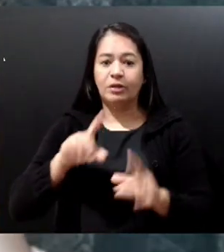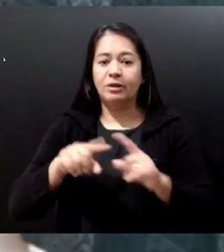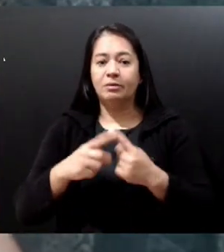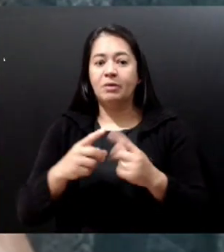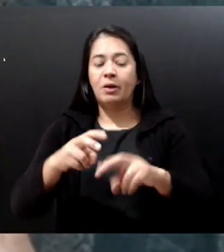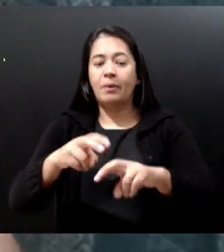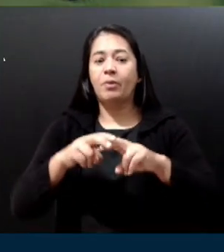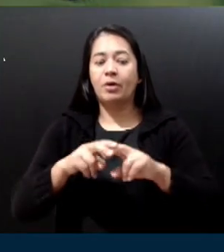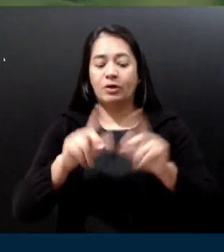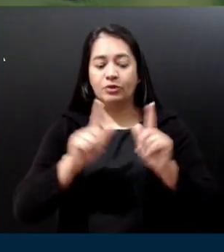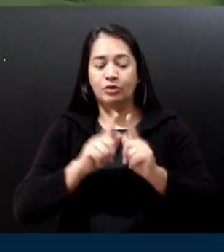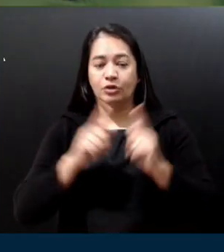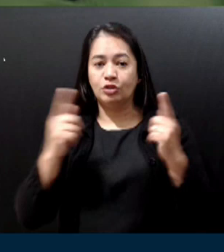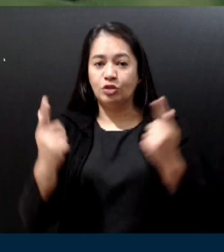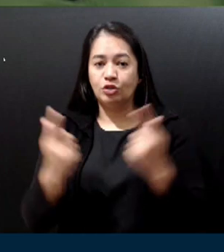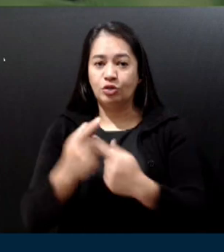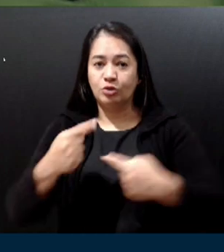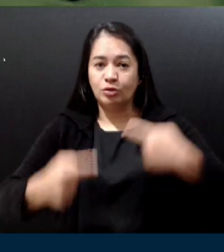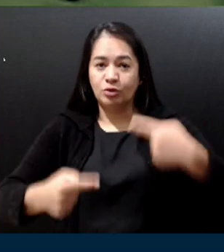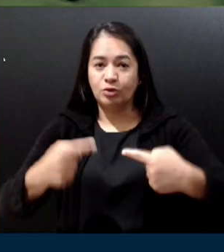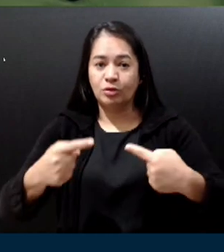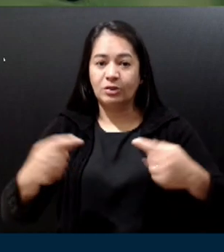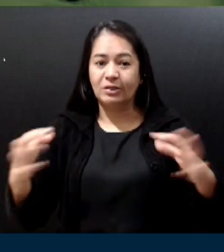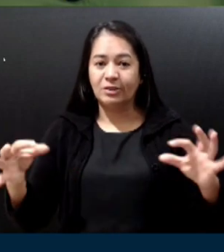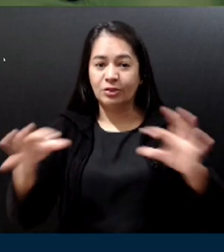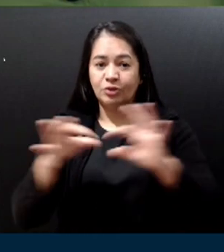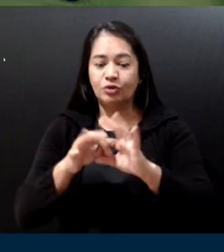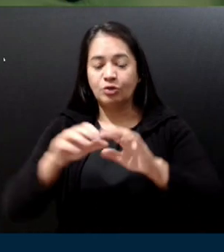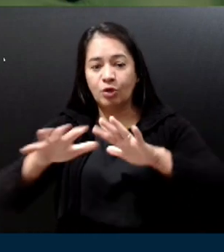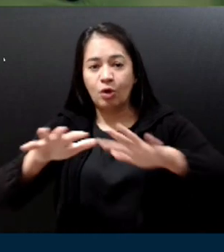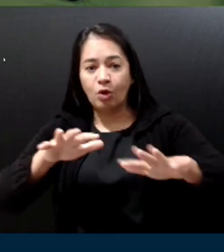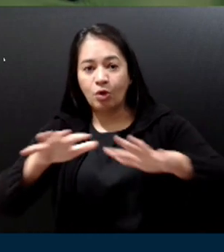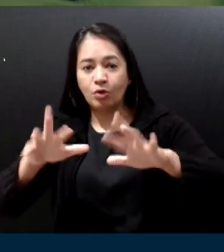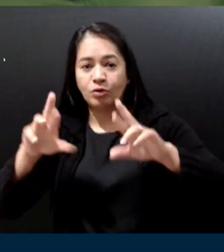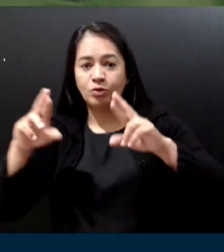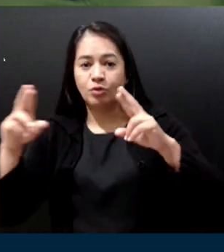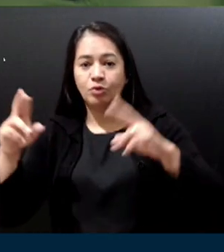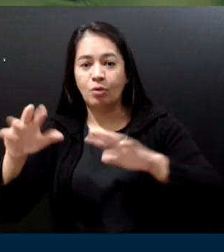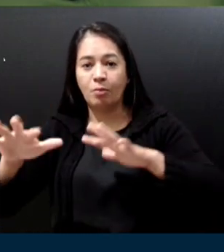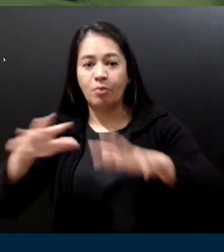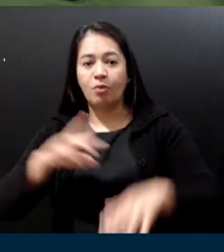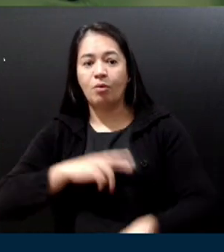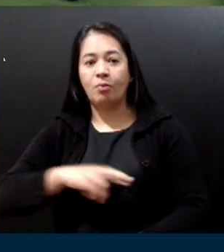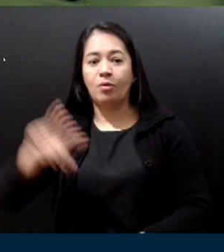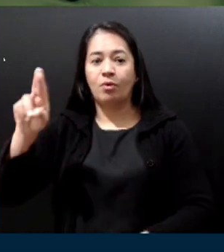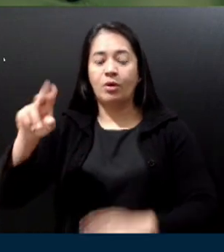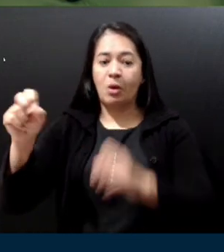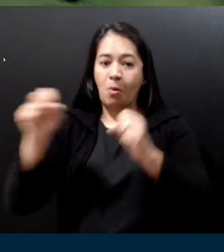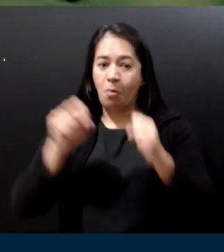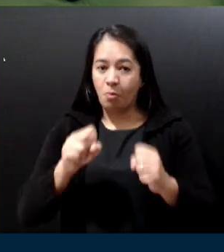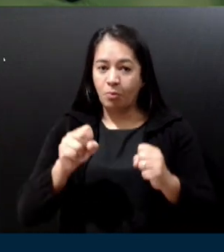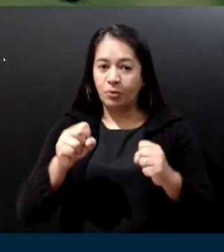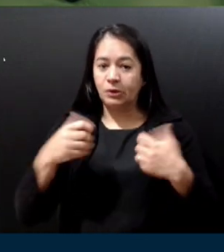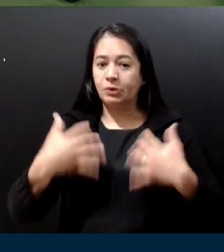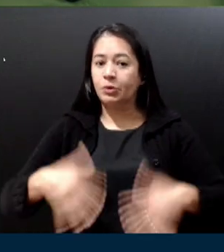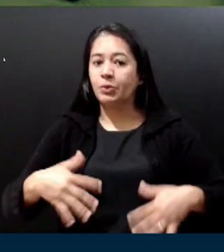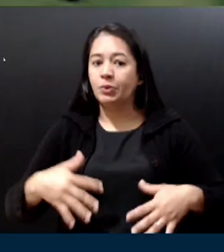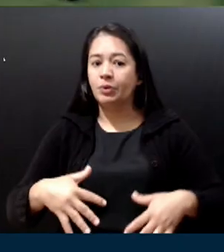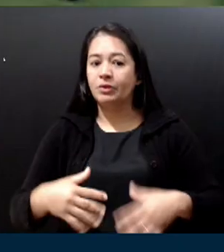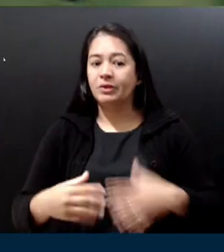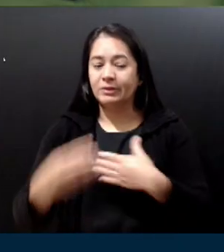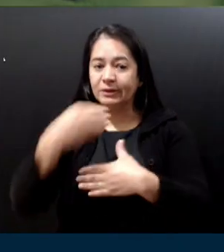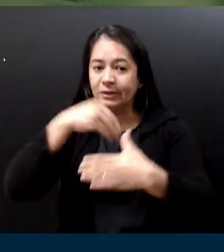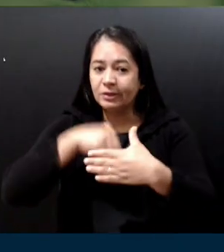movimentos religiosos que têm um grande poder de lobby dentro das esferas legislativas que precisam dos